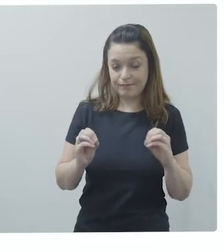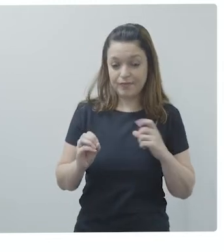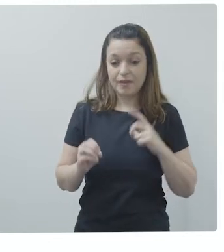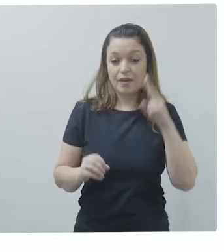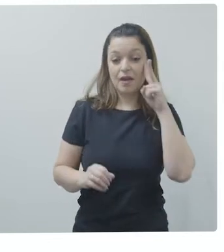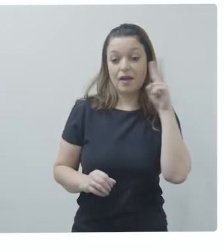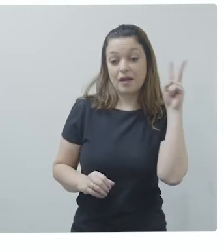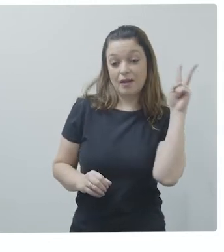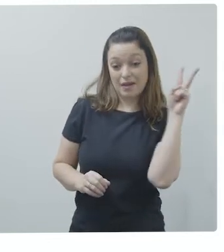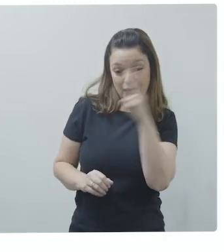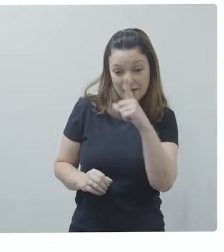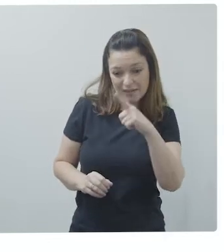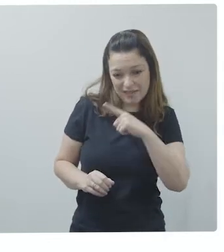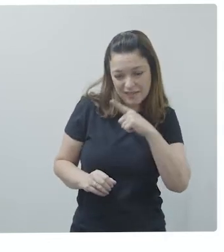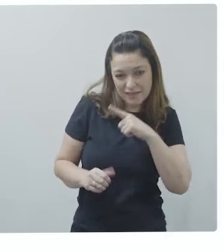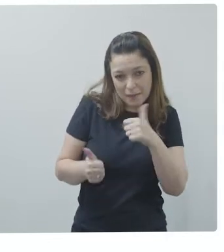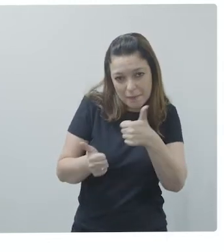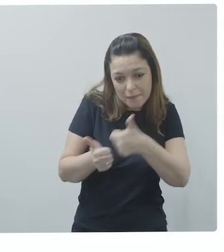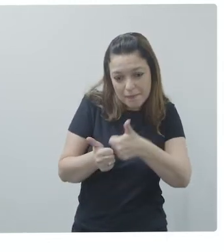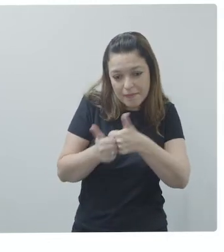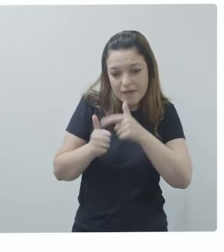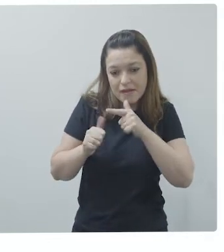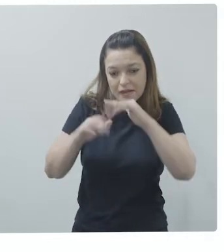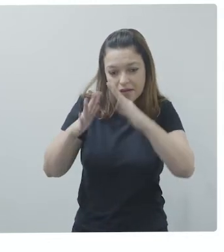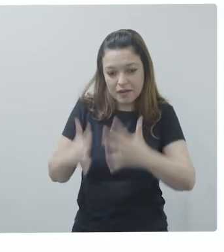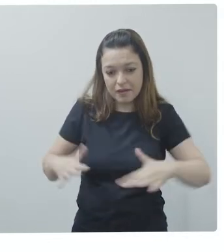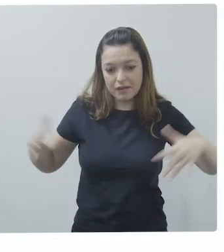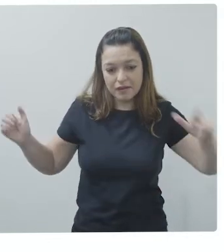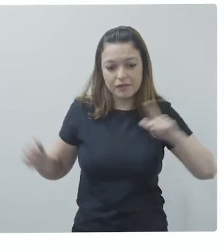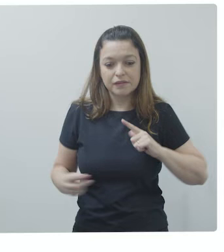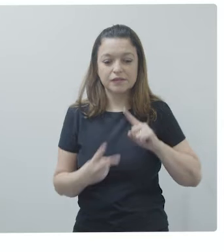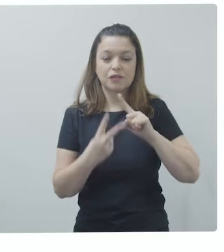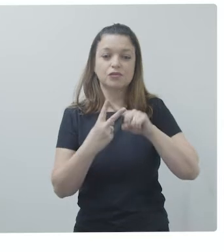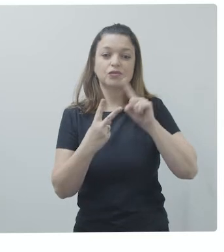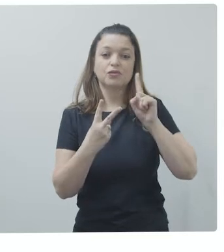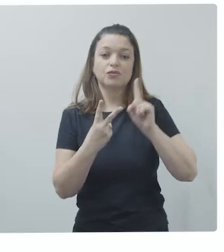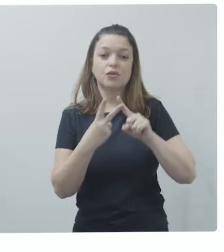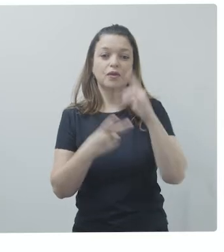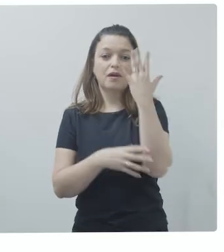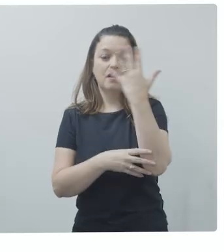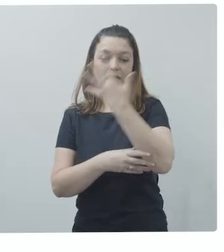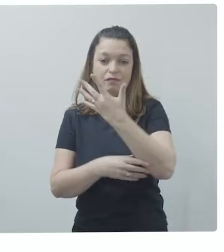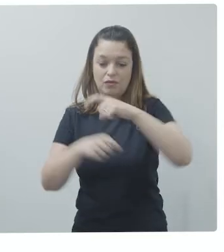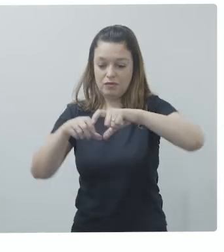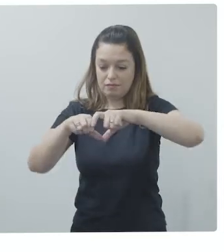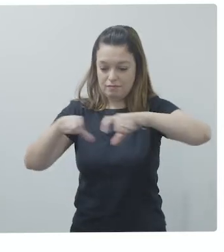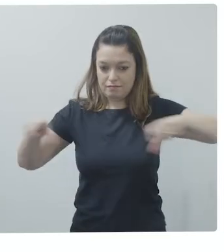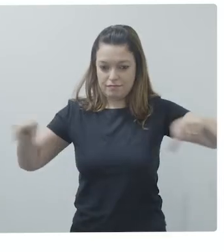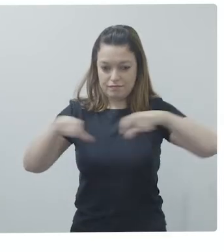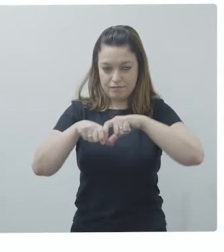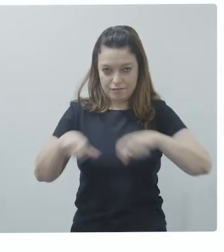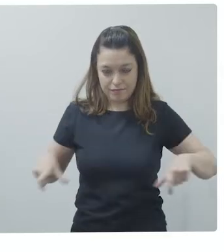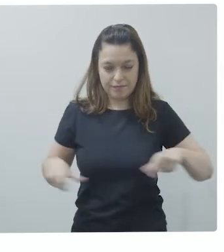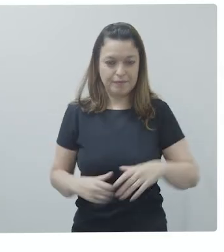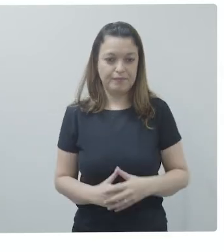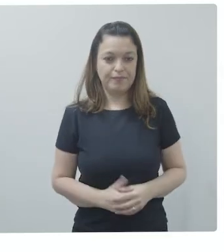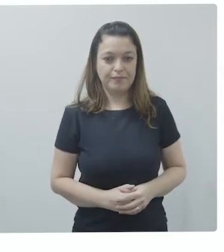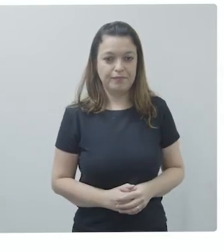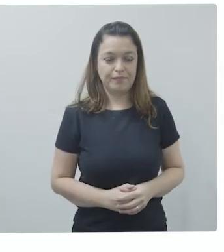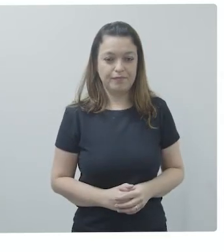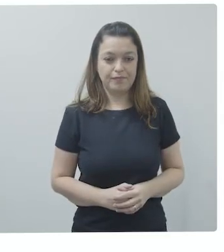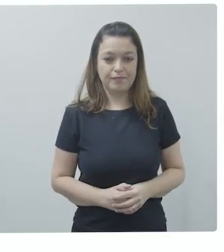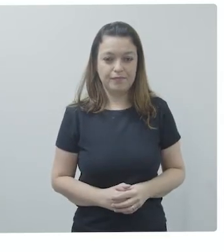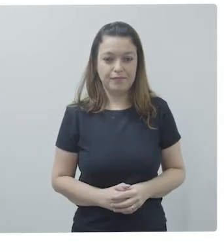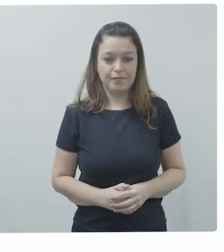de seixos à beira do oceano, se depararam com dois troncos lançados ali pelas marés.